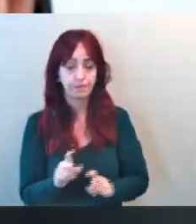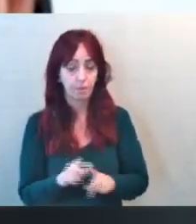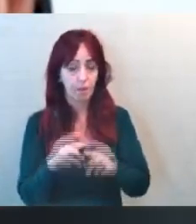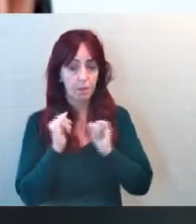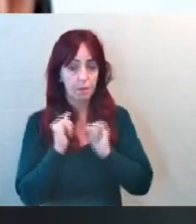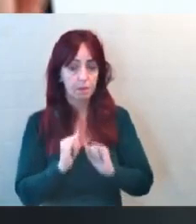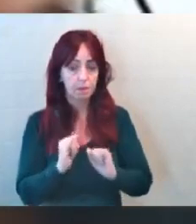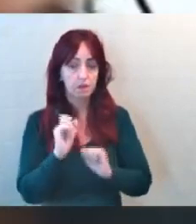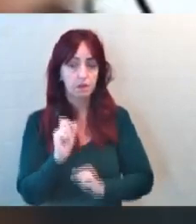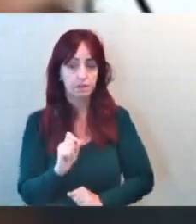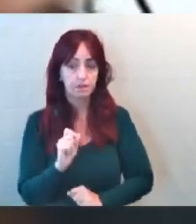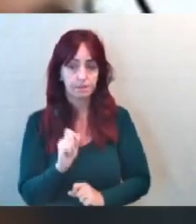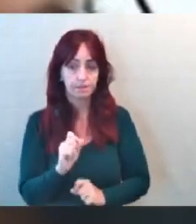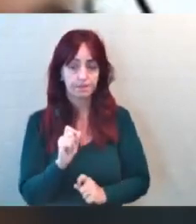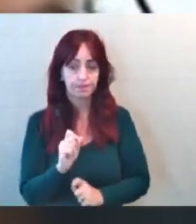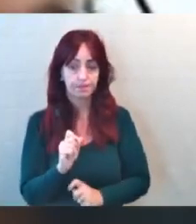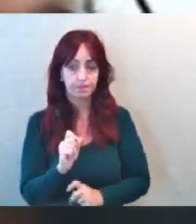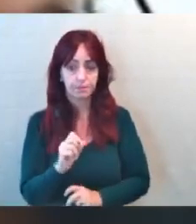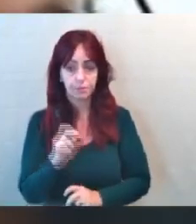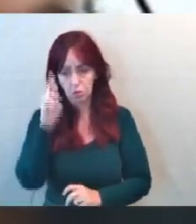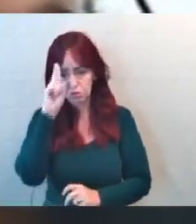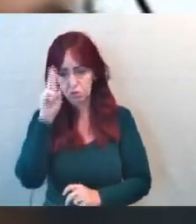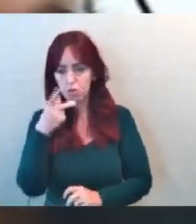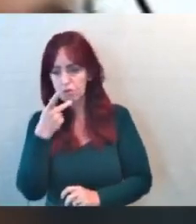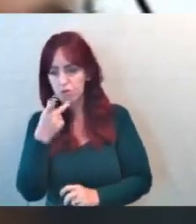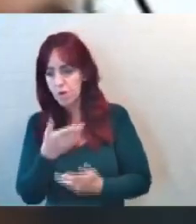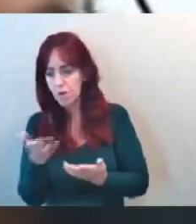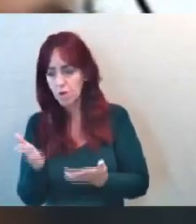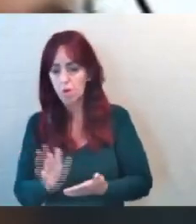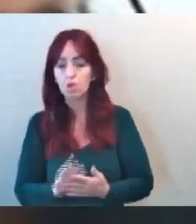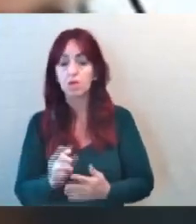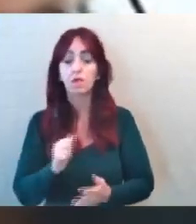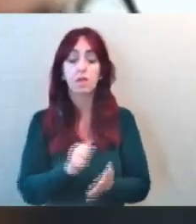que foi também dito